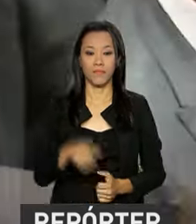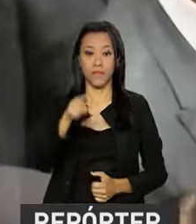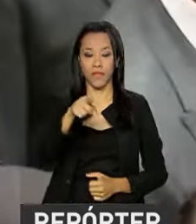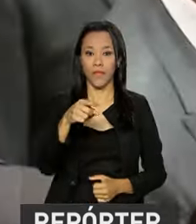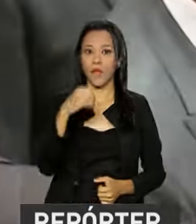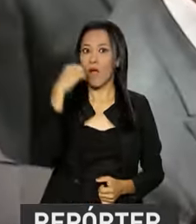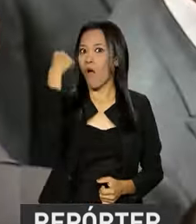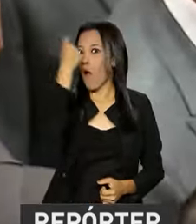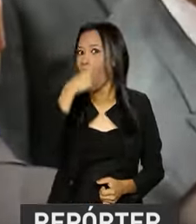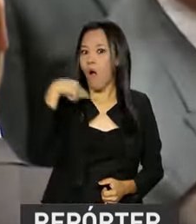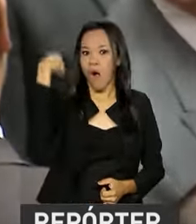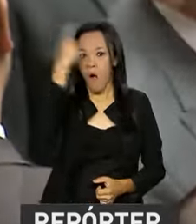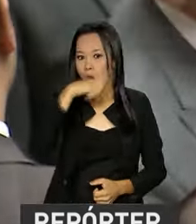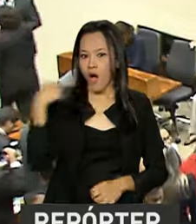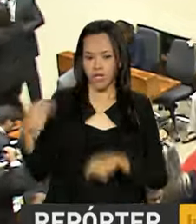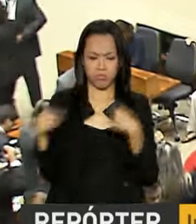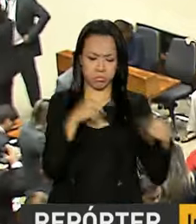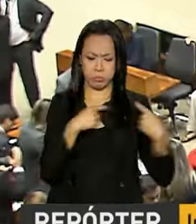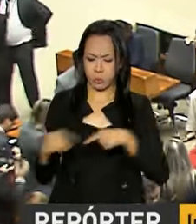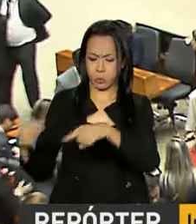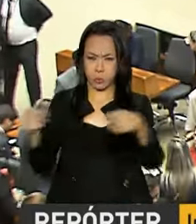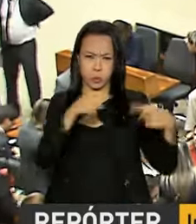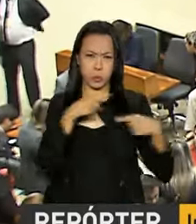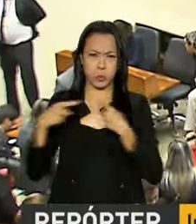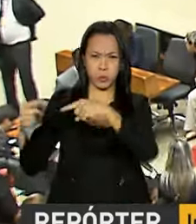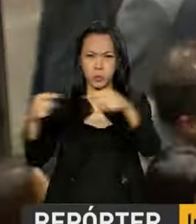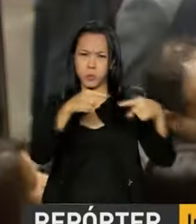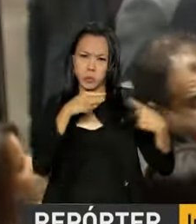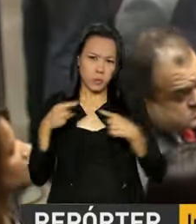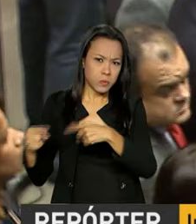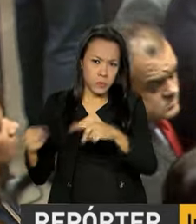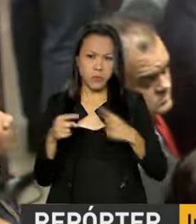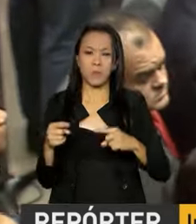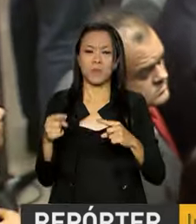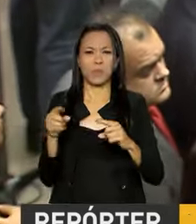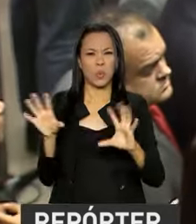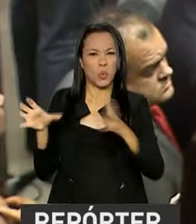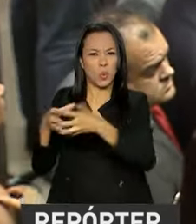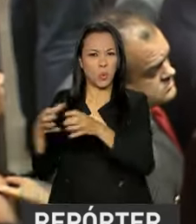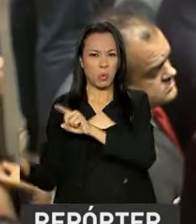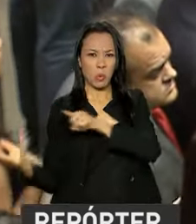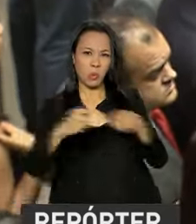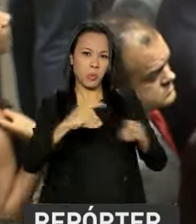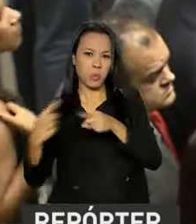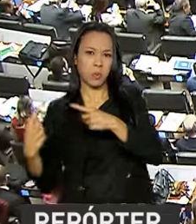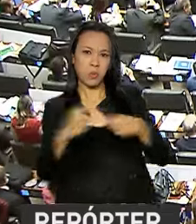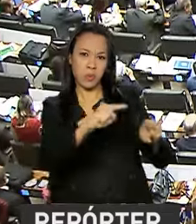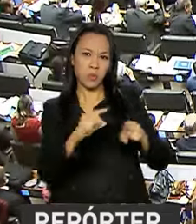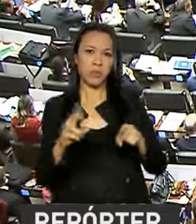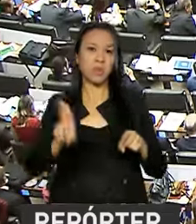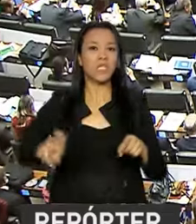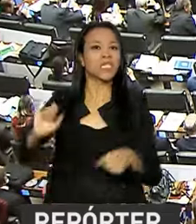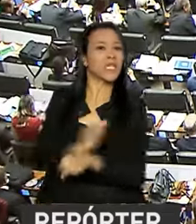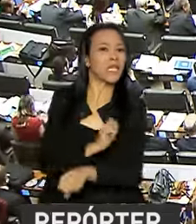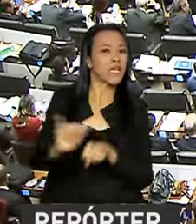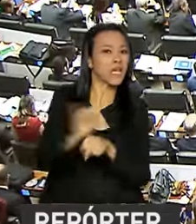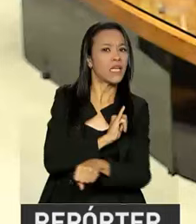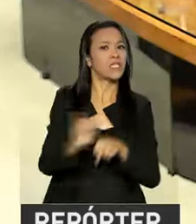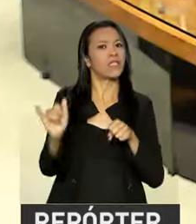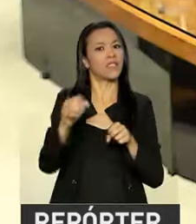foram horas de discussão na Câmara um longo processo com a oposição se utilizando de instrumentos previstos no